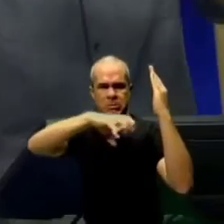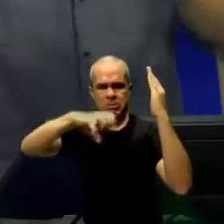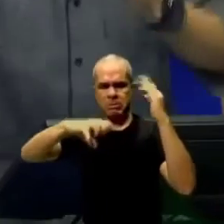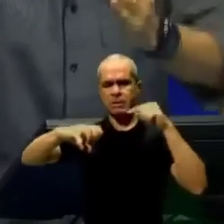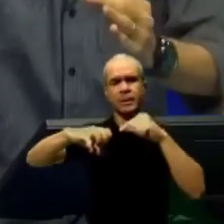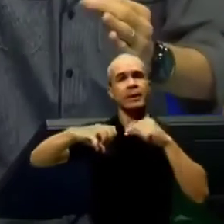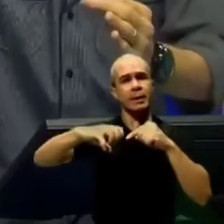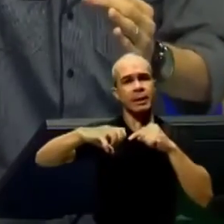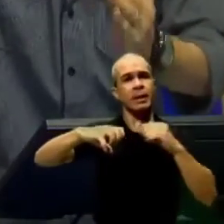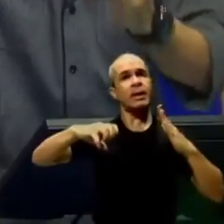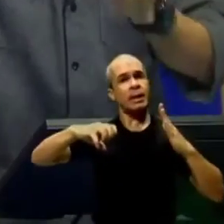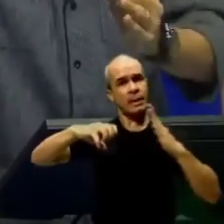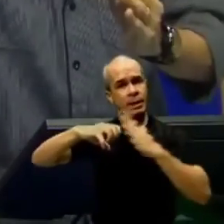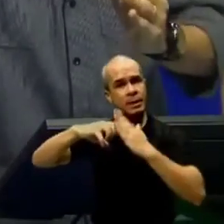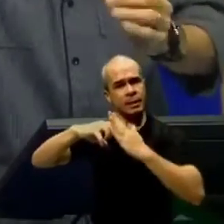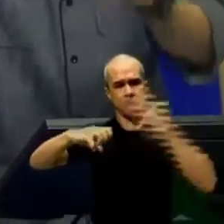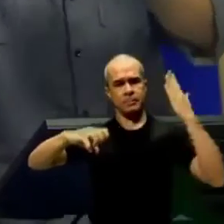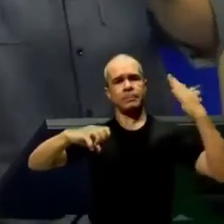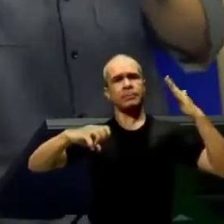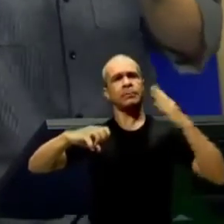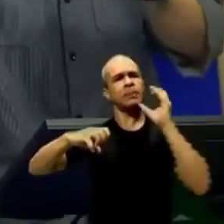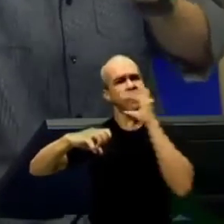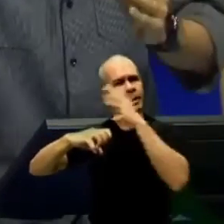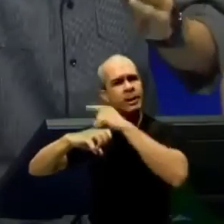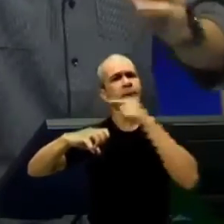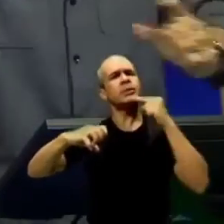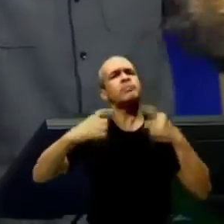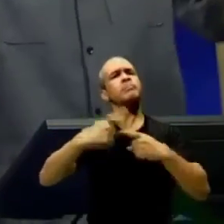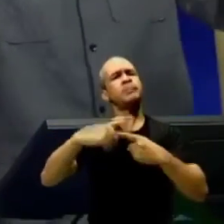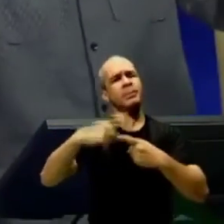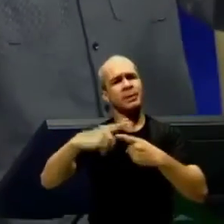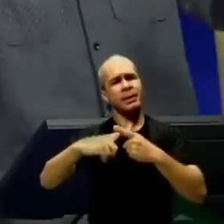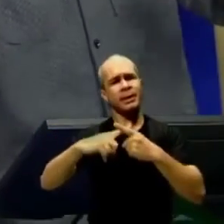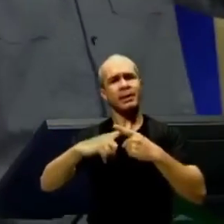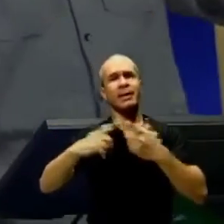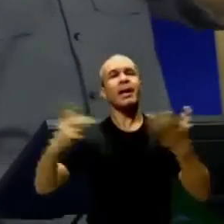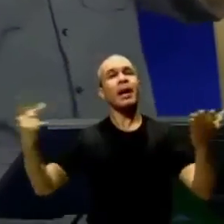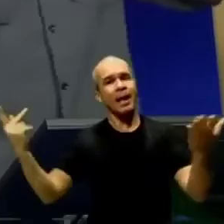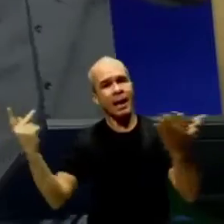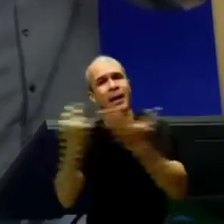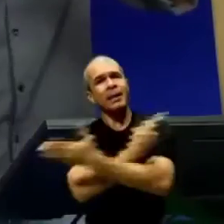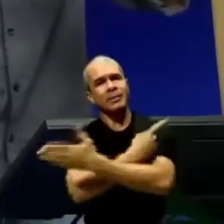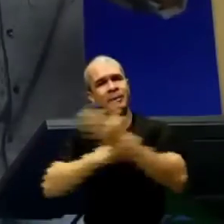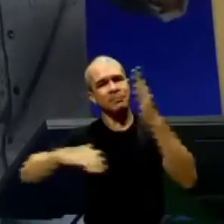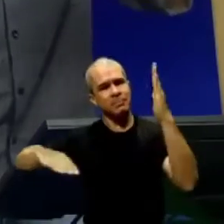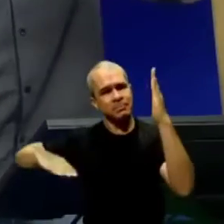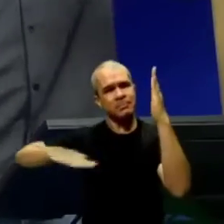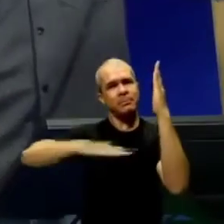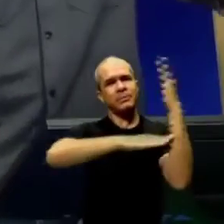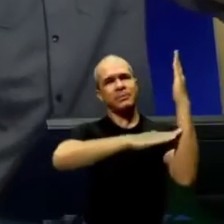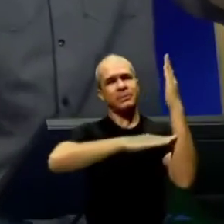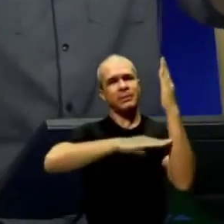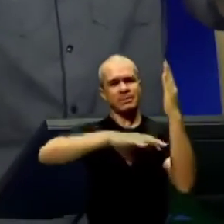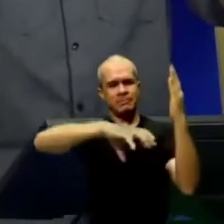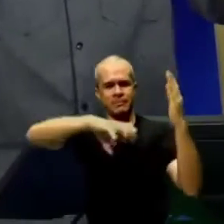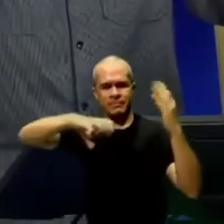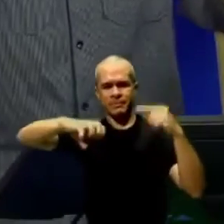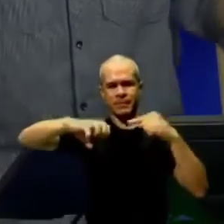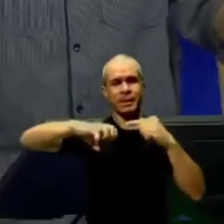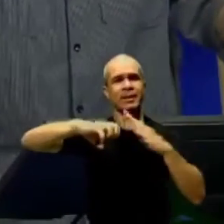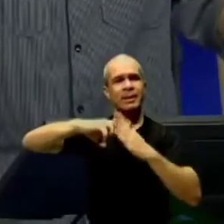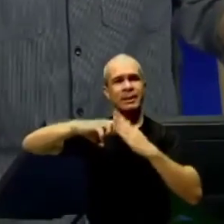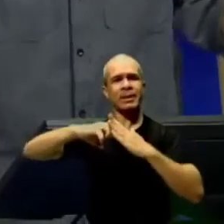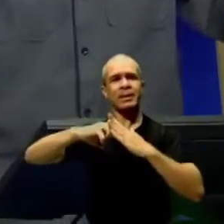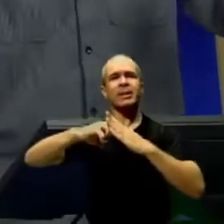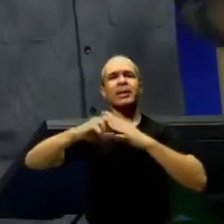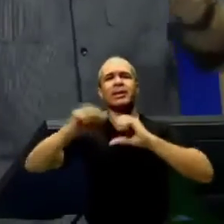estar quentinha, não é isso? Por que vai estar quentinha? Porque ocorreu, nesse caso, transformação de energia cinética em